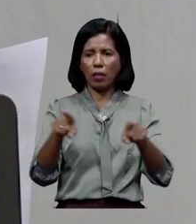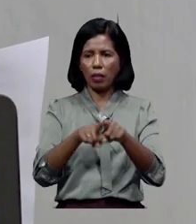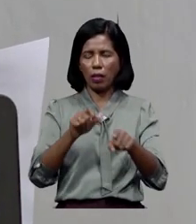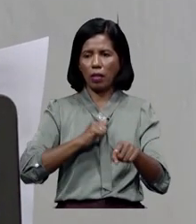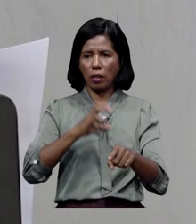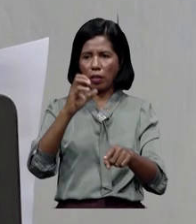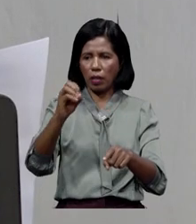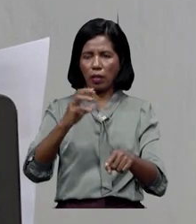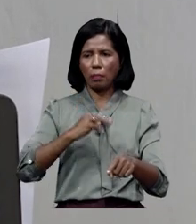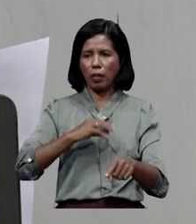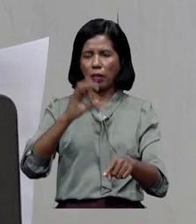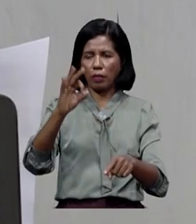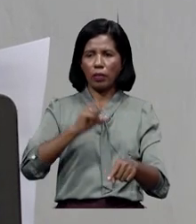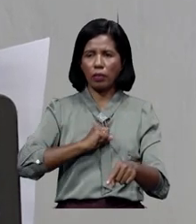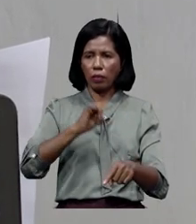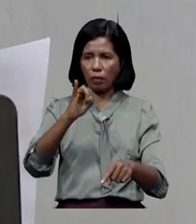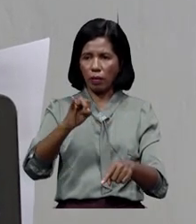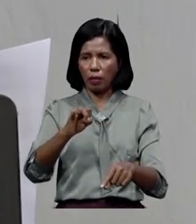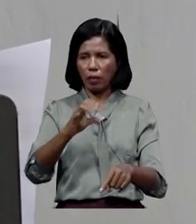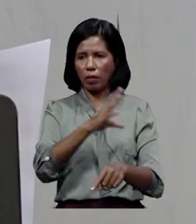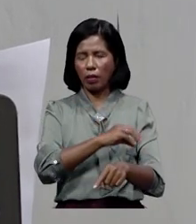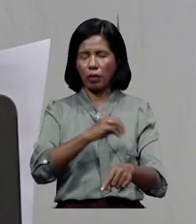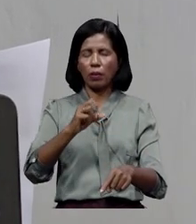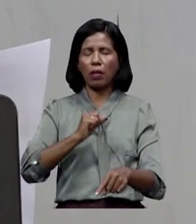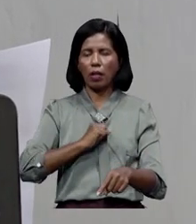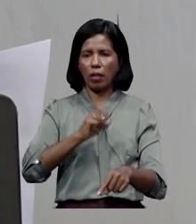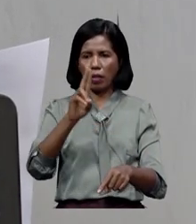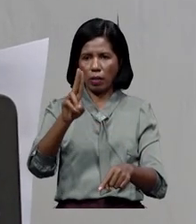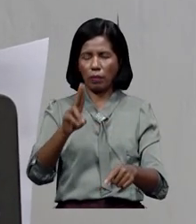Ainaro, Manufai, Covalima, no Aileu Lassique.